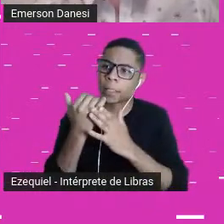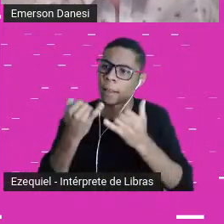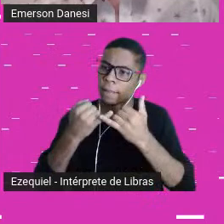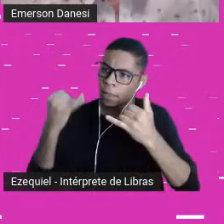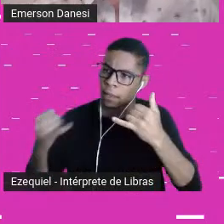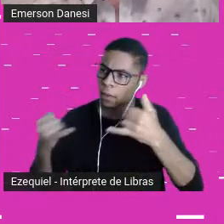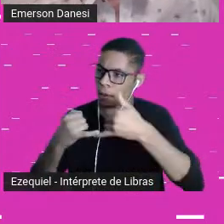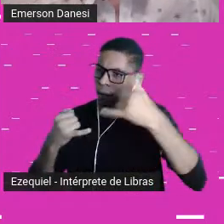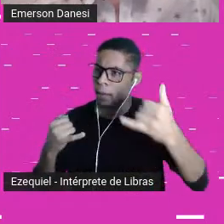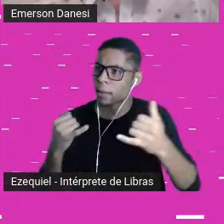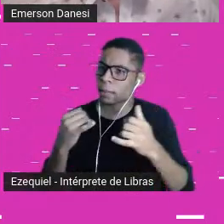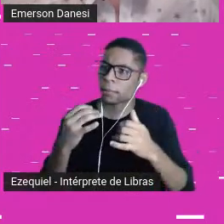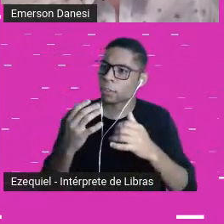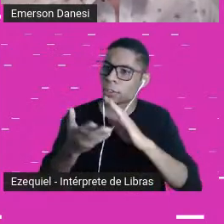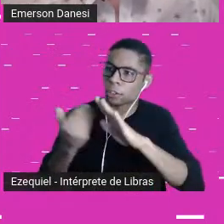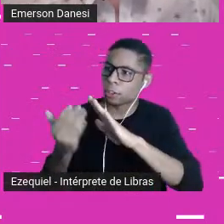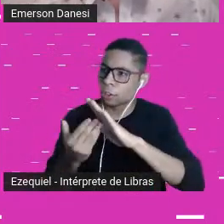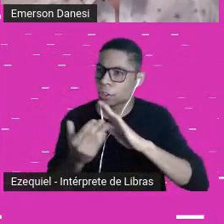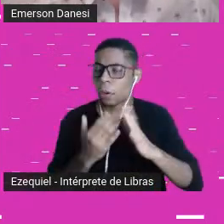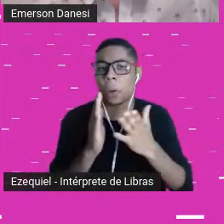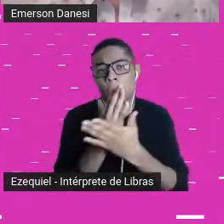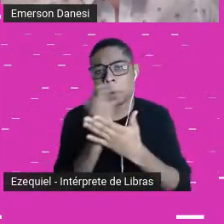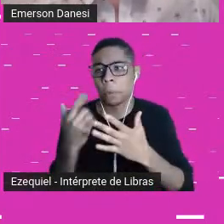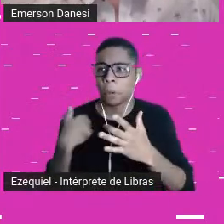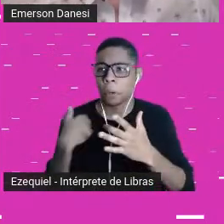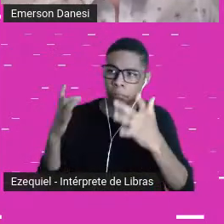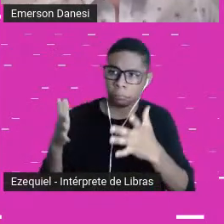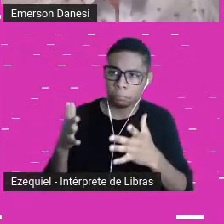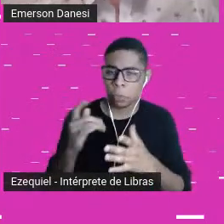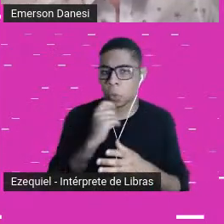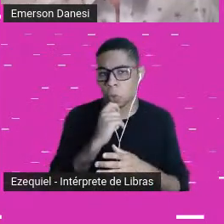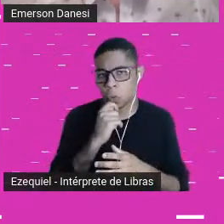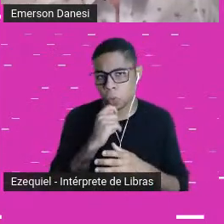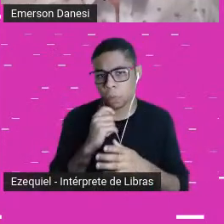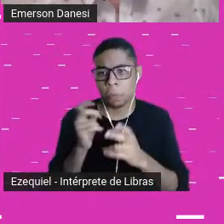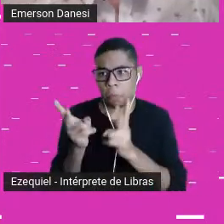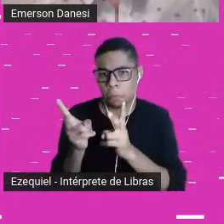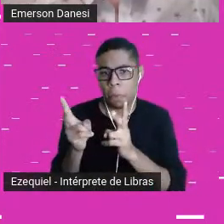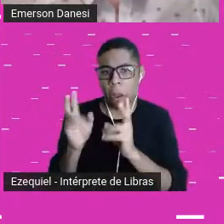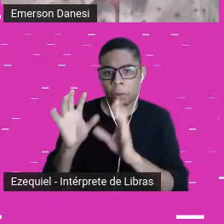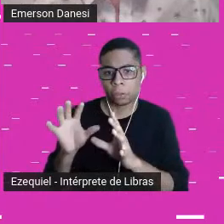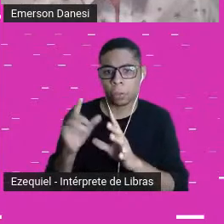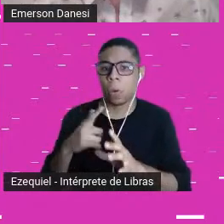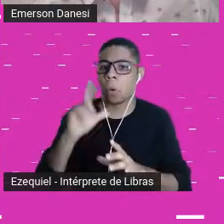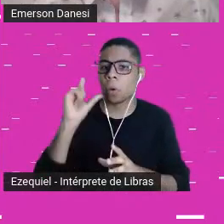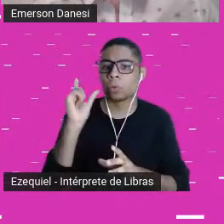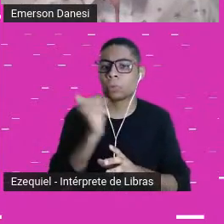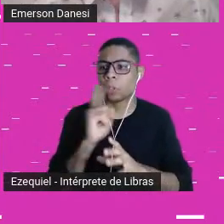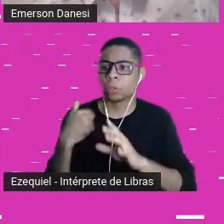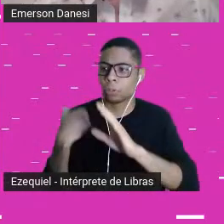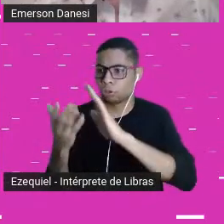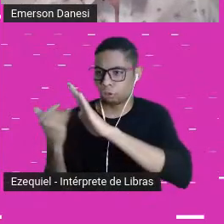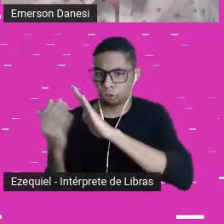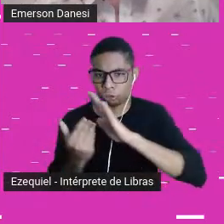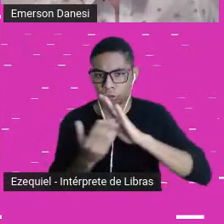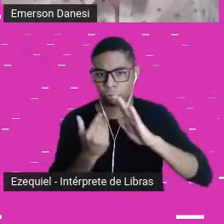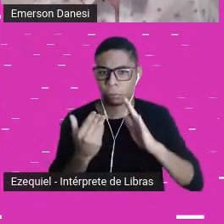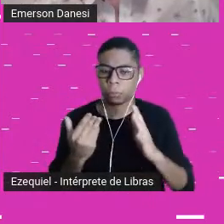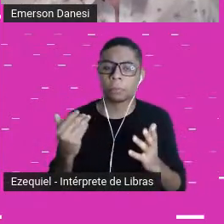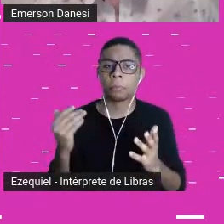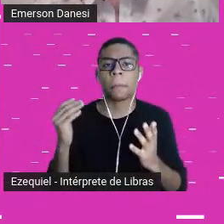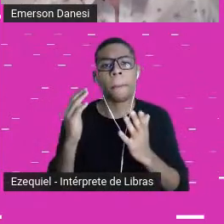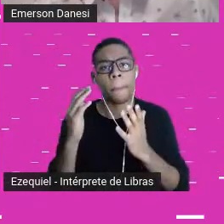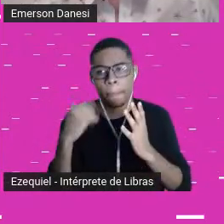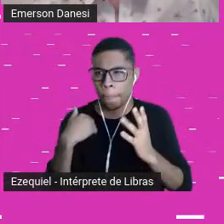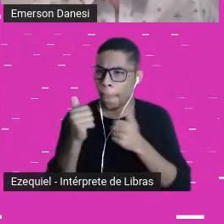de lá. E aí alguns eu deixava que ficassem assim, outros não, e em cima disso,